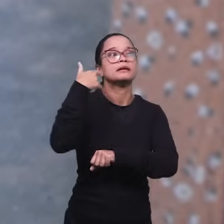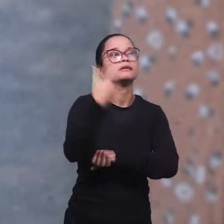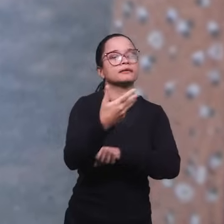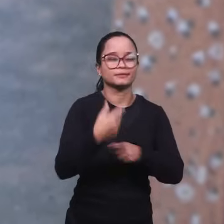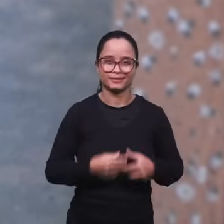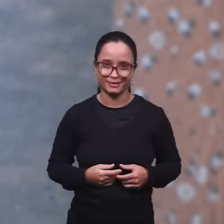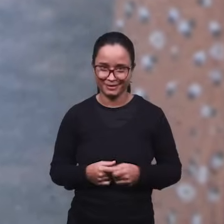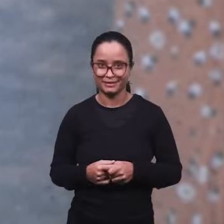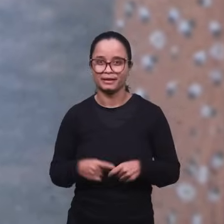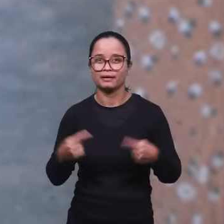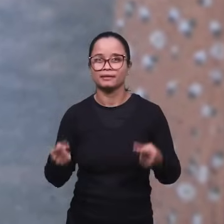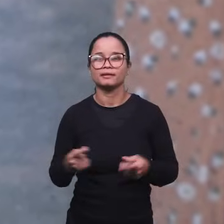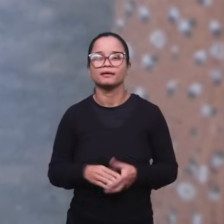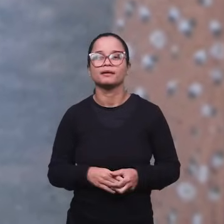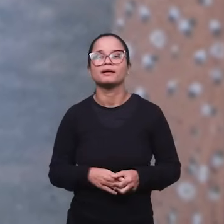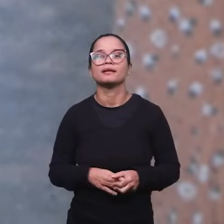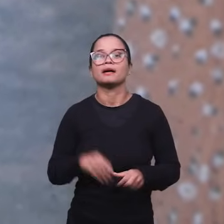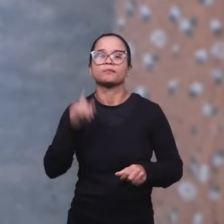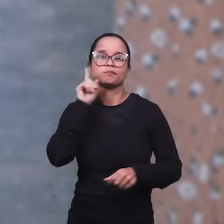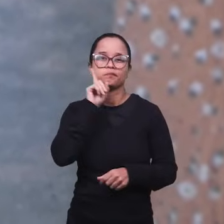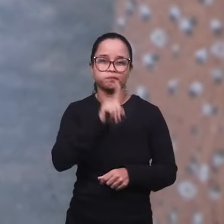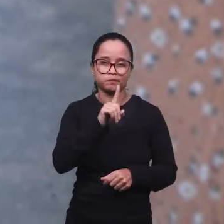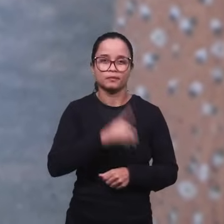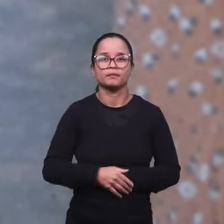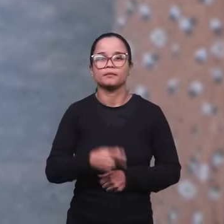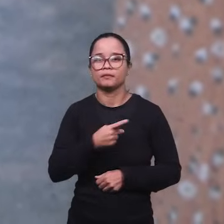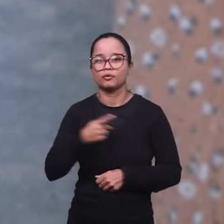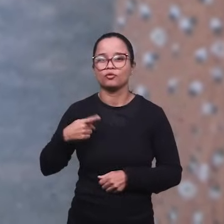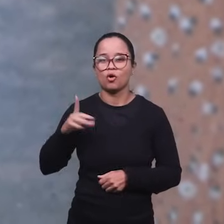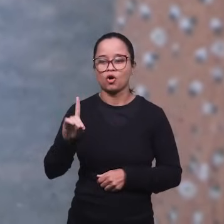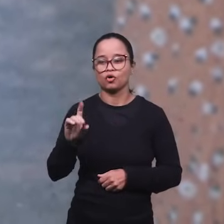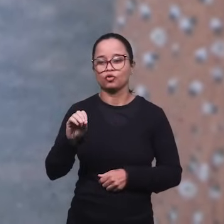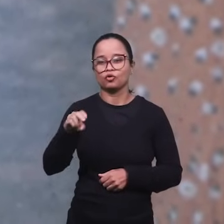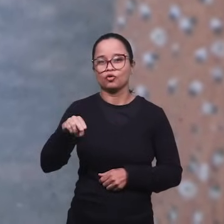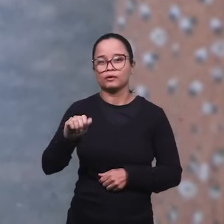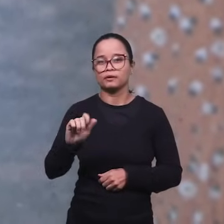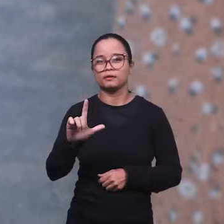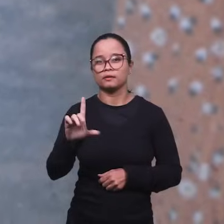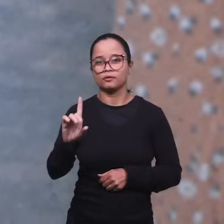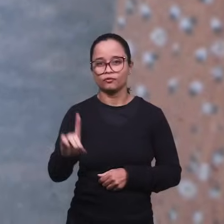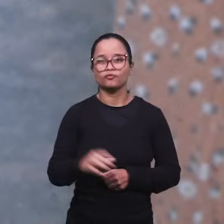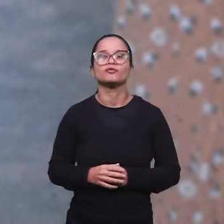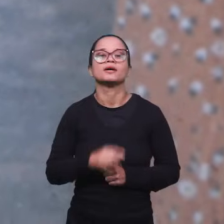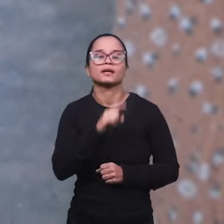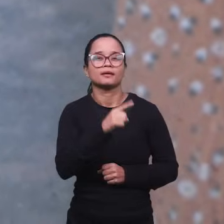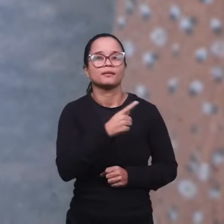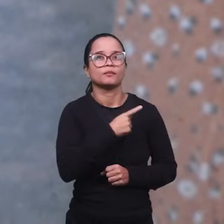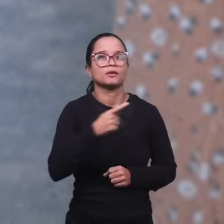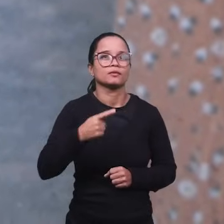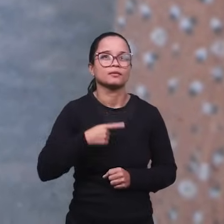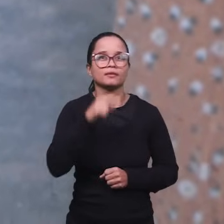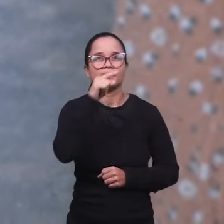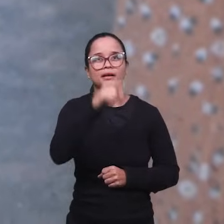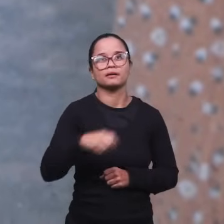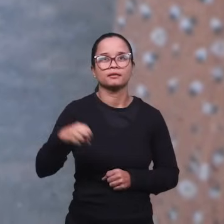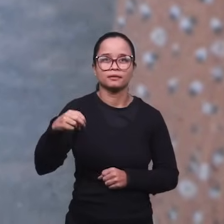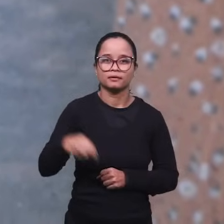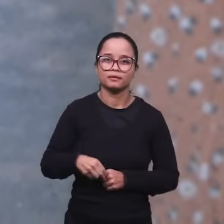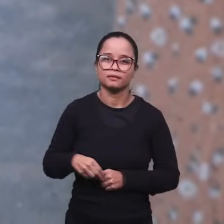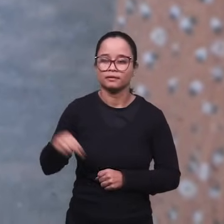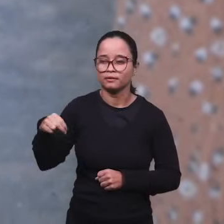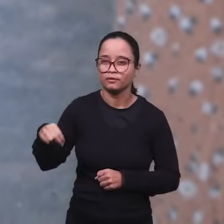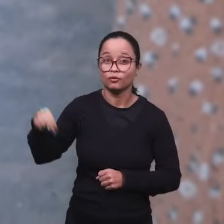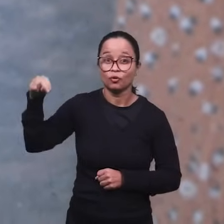Estados Unidos, o pastor Donald Pelto, que é pastor daquela belíssima igreja em Gardner, lá no norte,